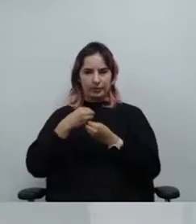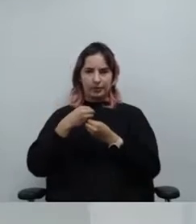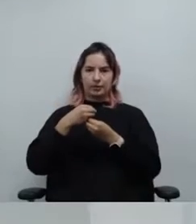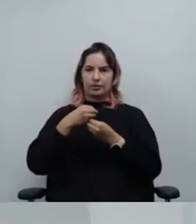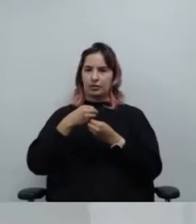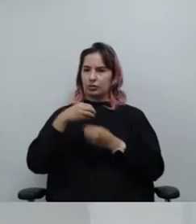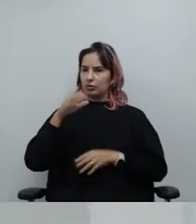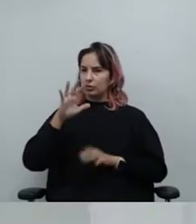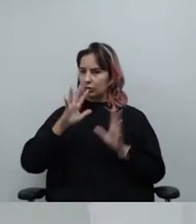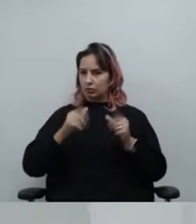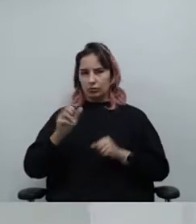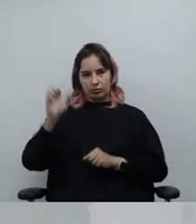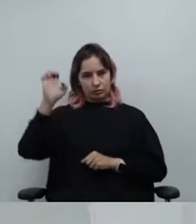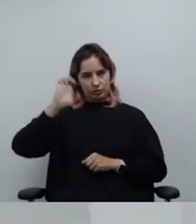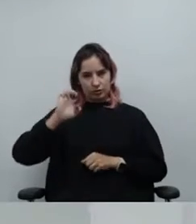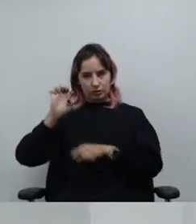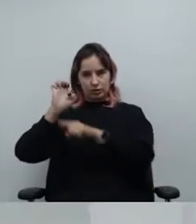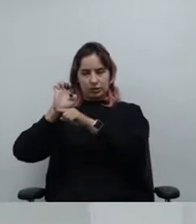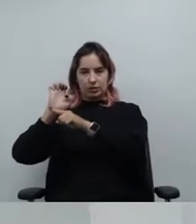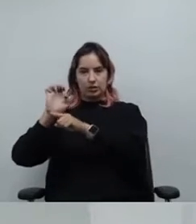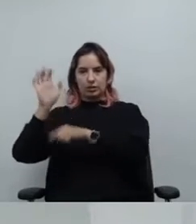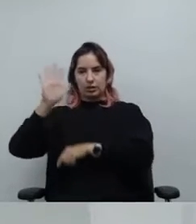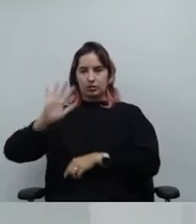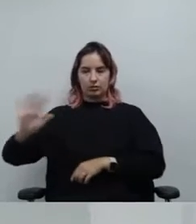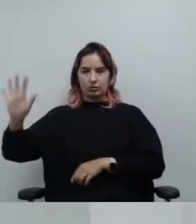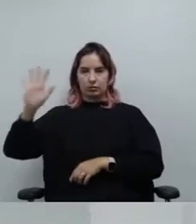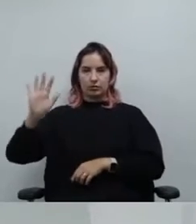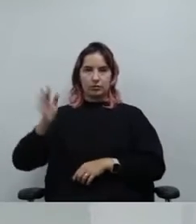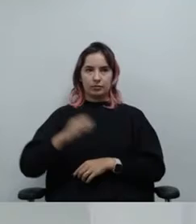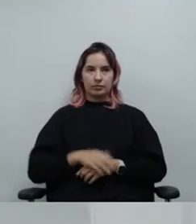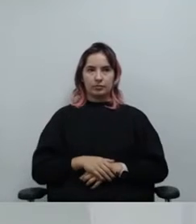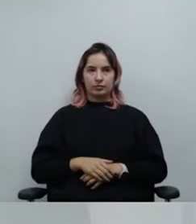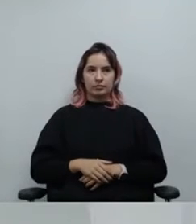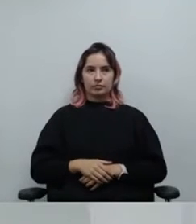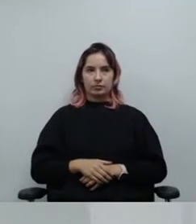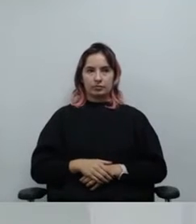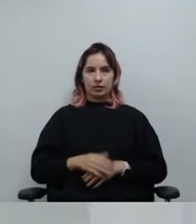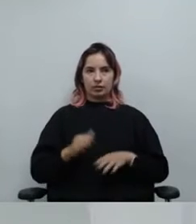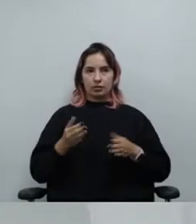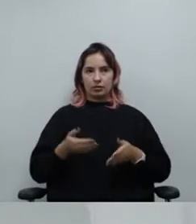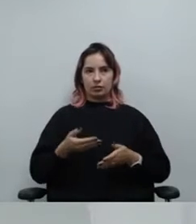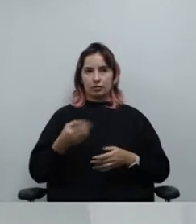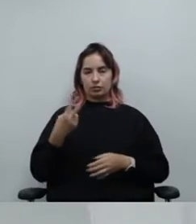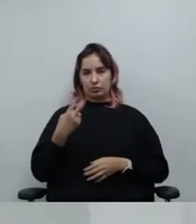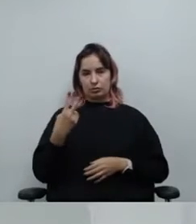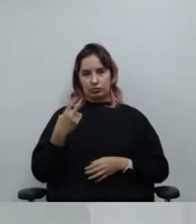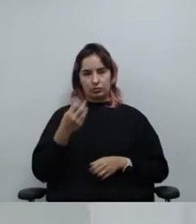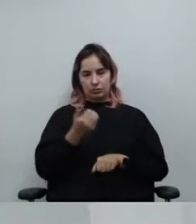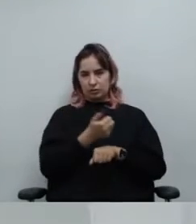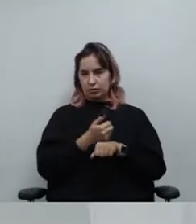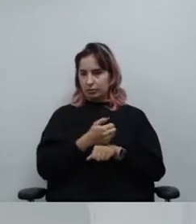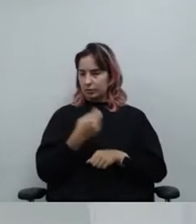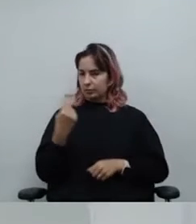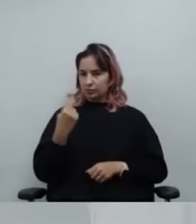estado todo. O NUDIR pede mais 2 cargos. Hoje, com 2 cargos, é impossível